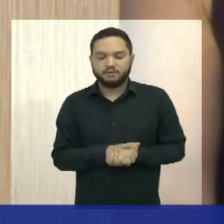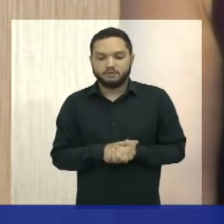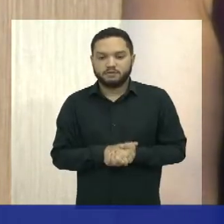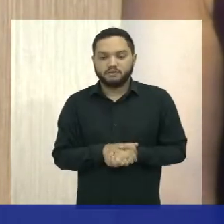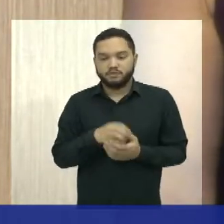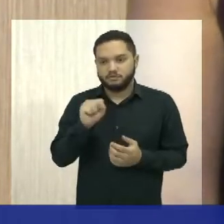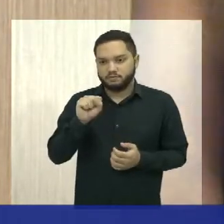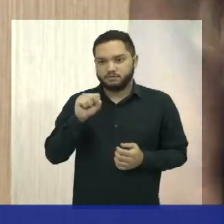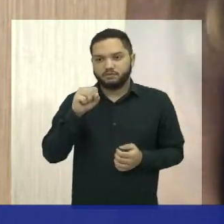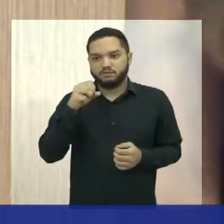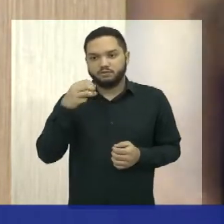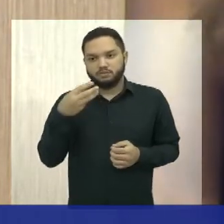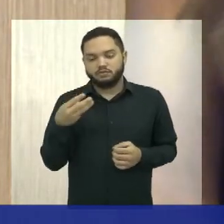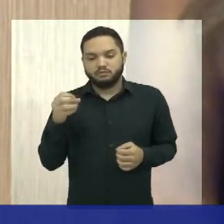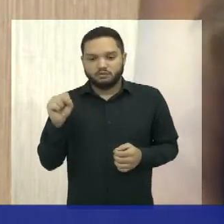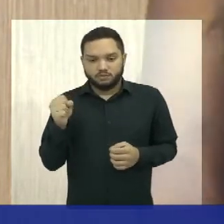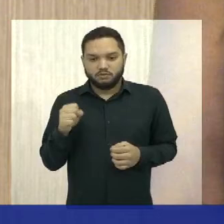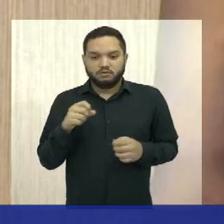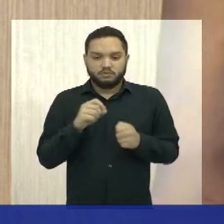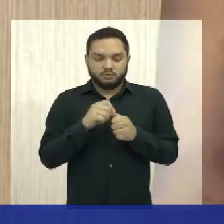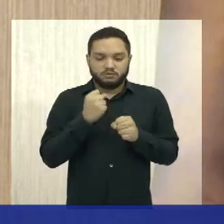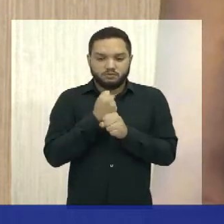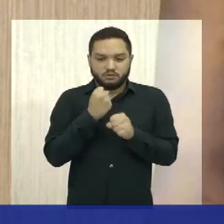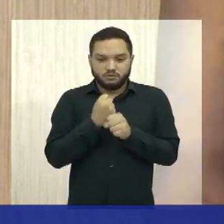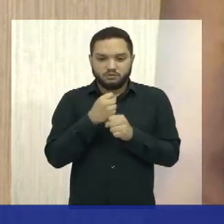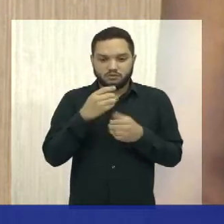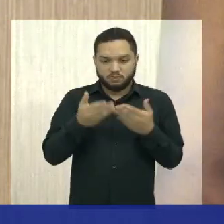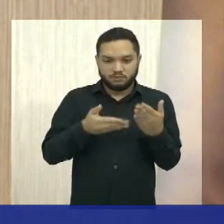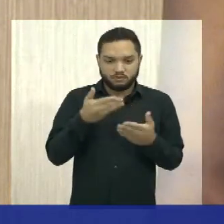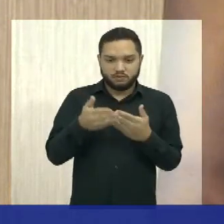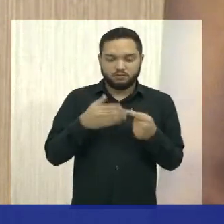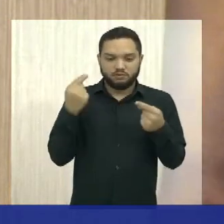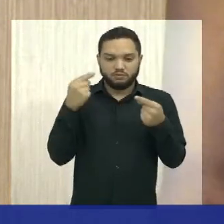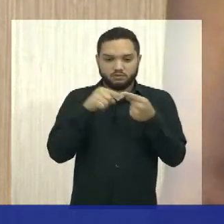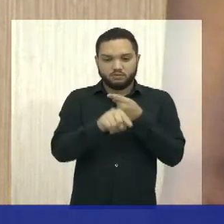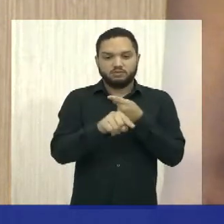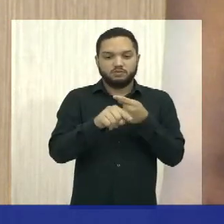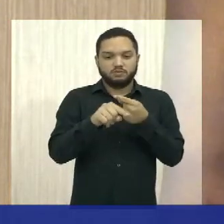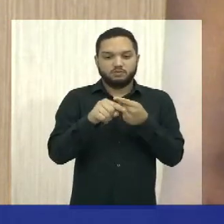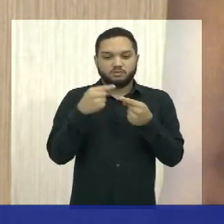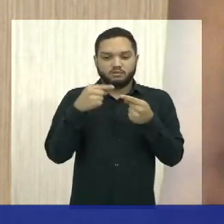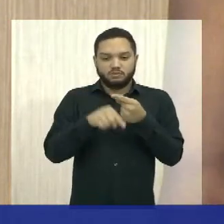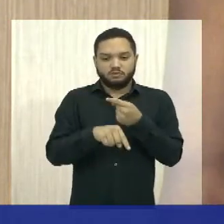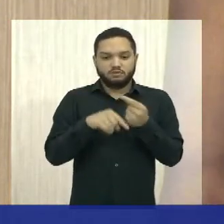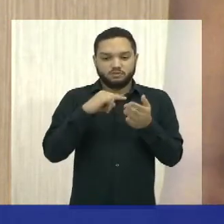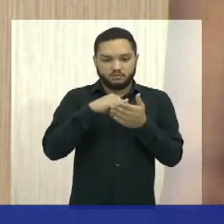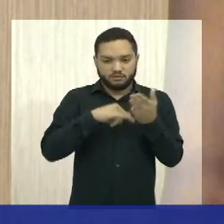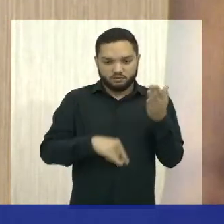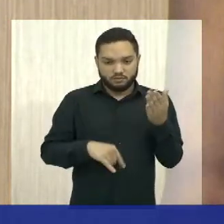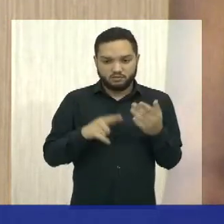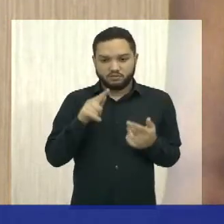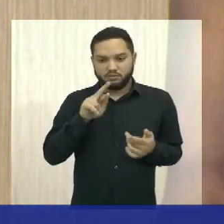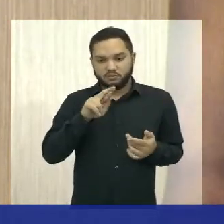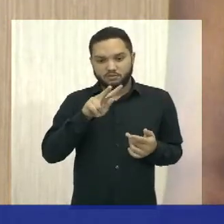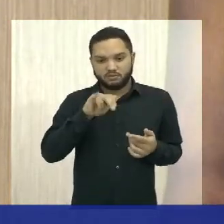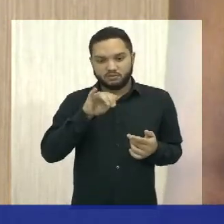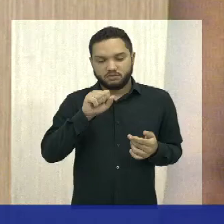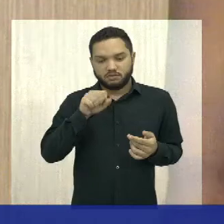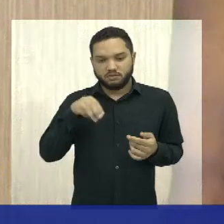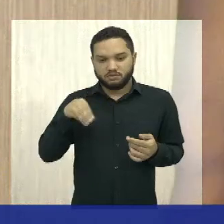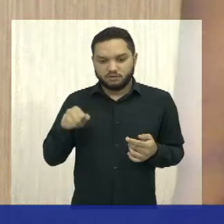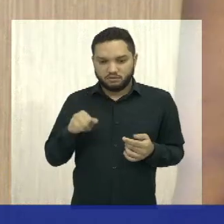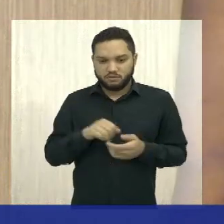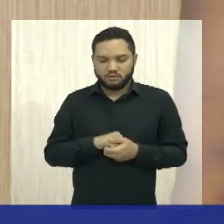E o 838, executar obra ou serviço em desacordo com a respectiva licença, é gravíssima. Então, é